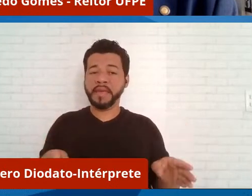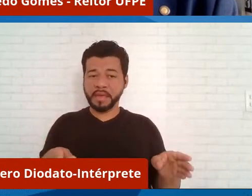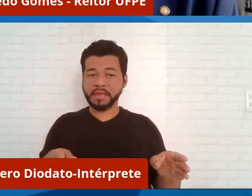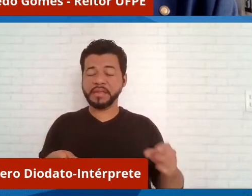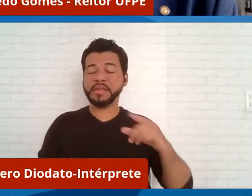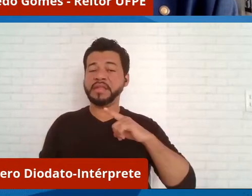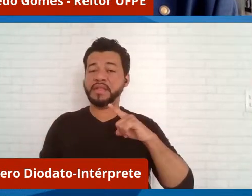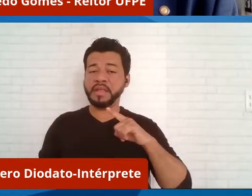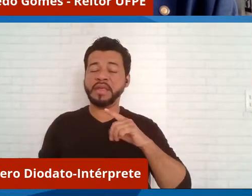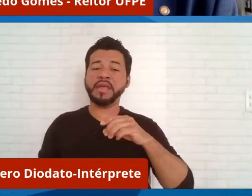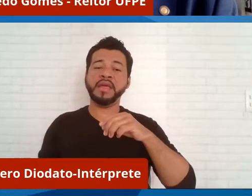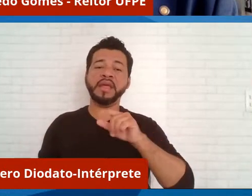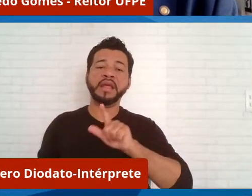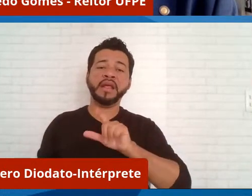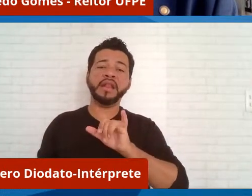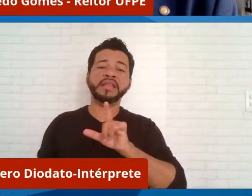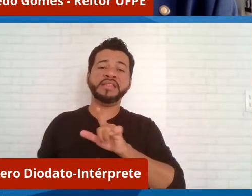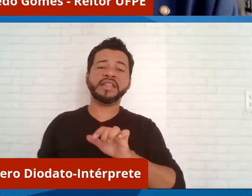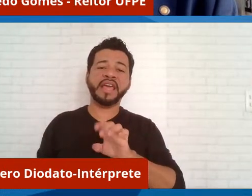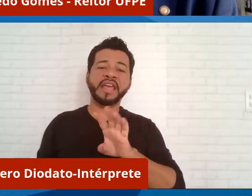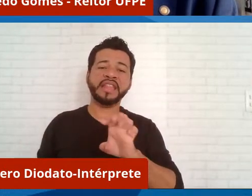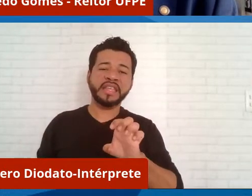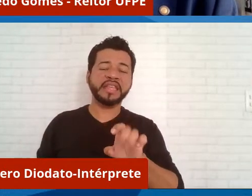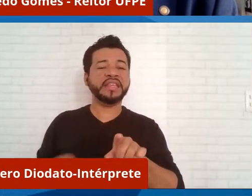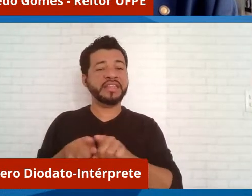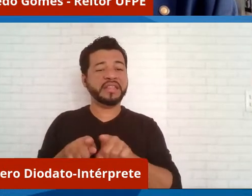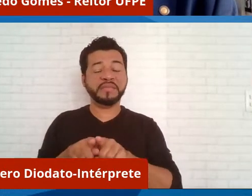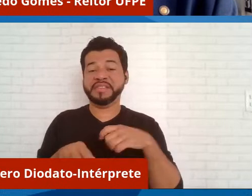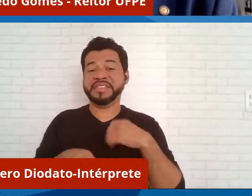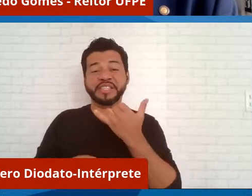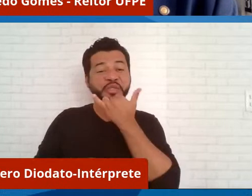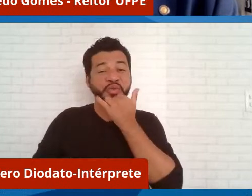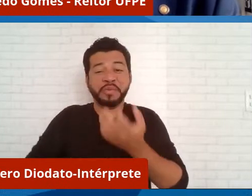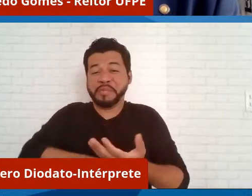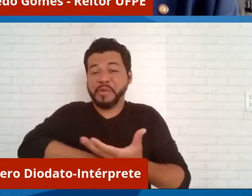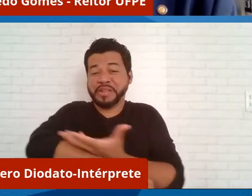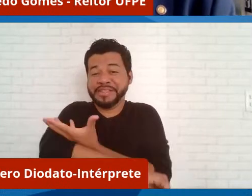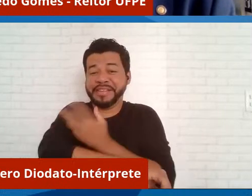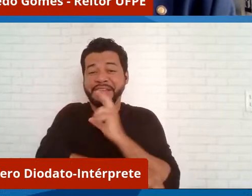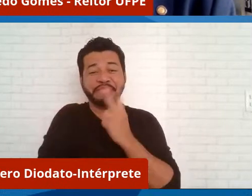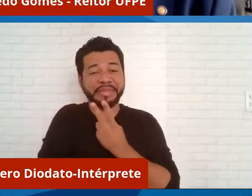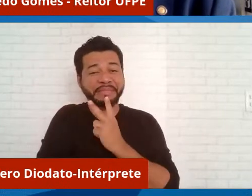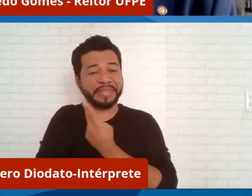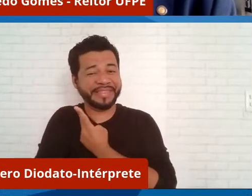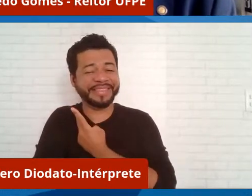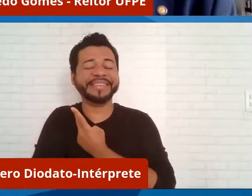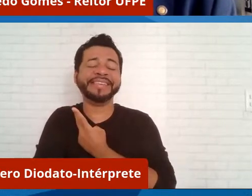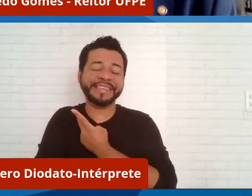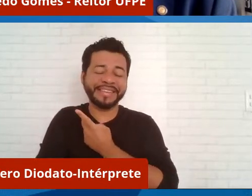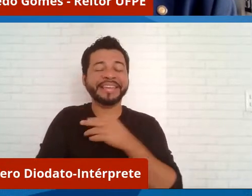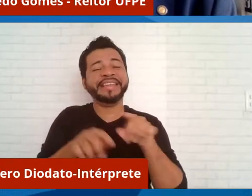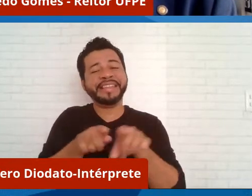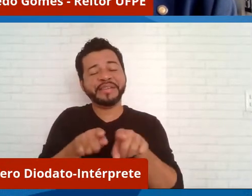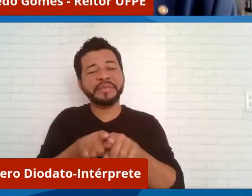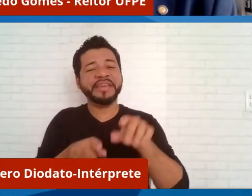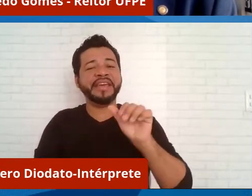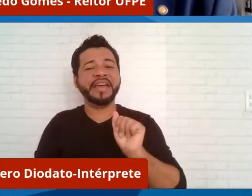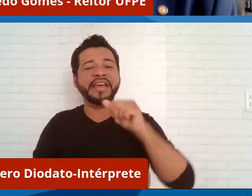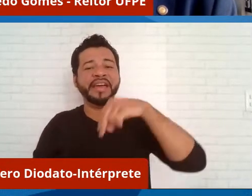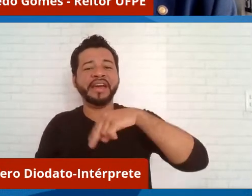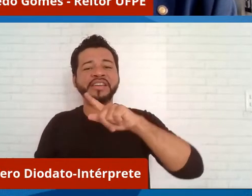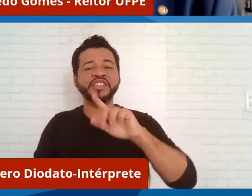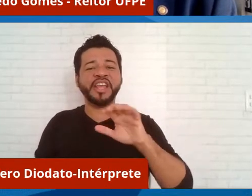Arelaro, desculpem, é a emoção, Márcia Ângela Aguiar, Beatriz Lúcia,